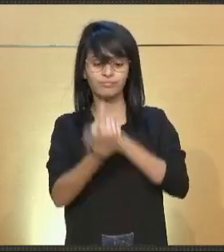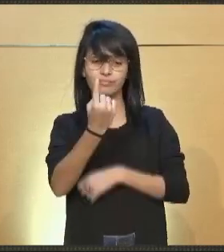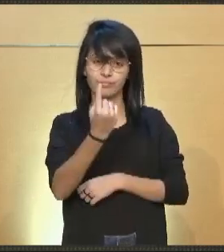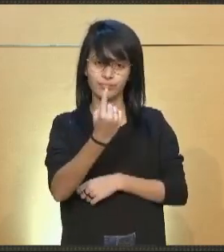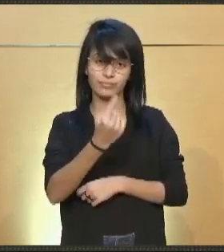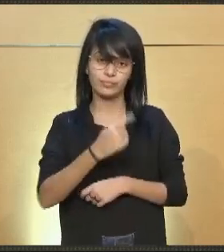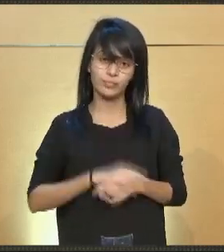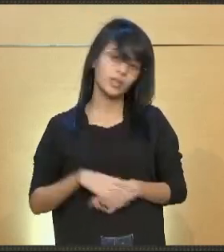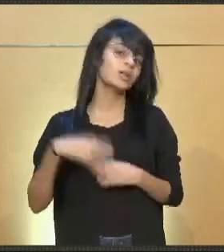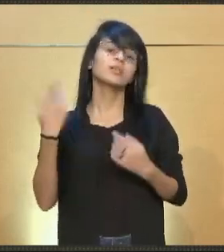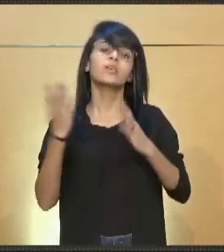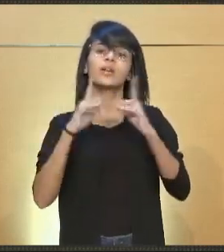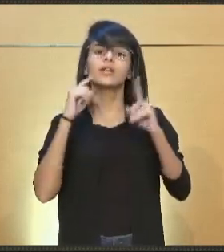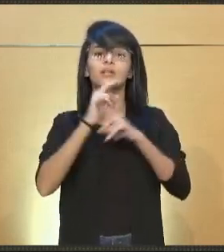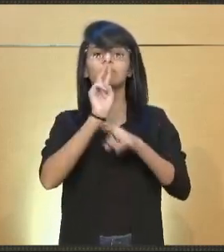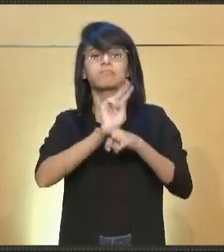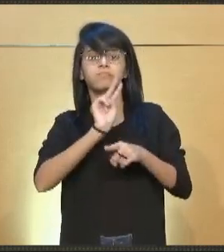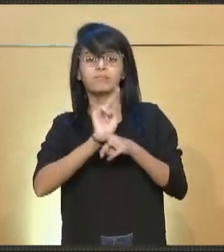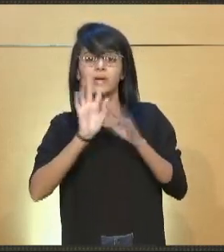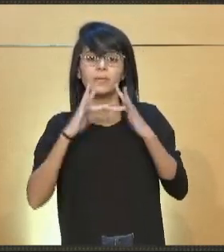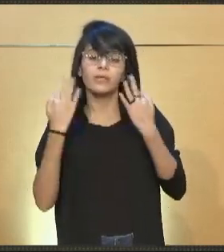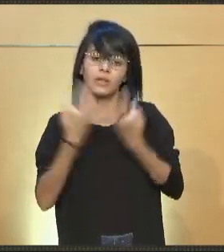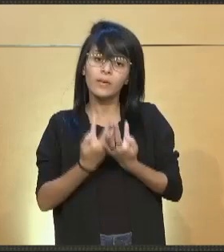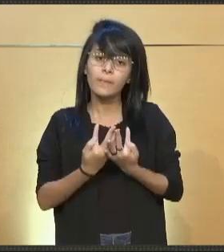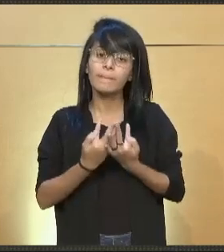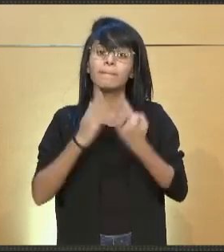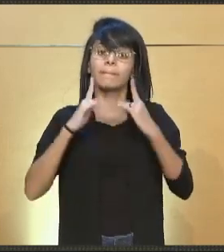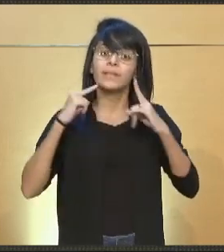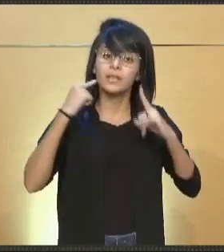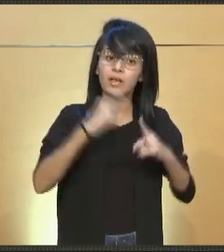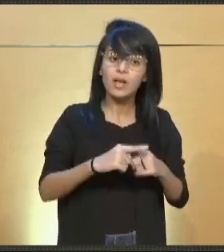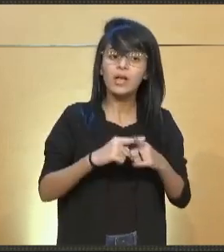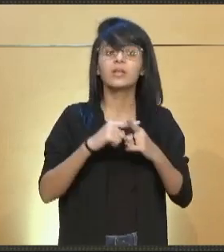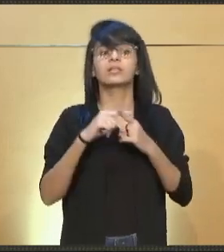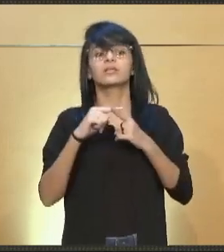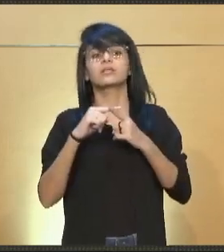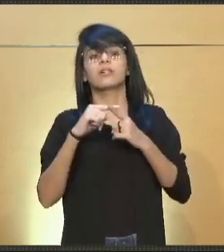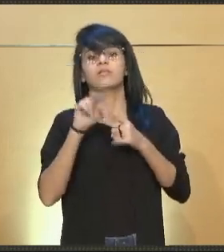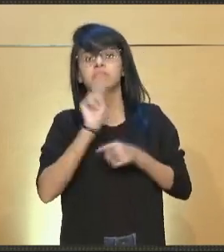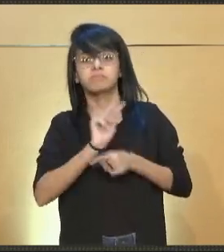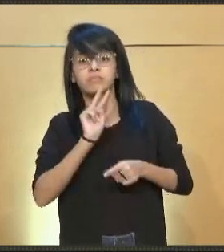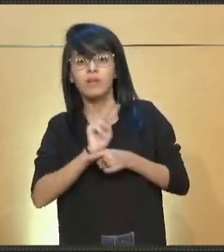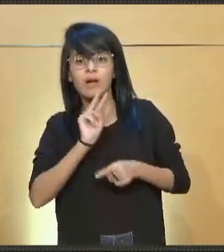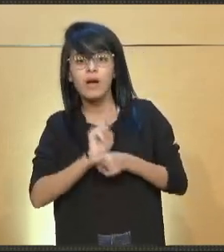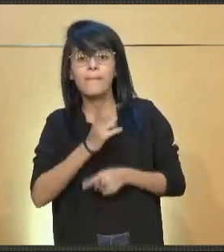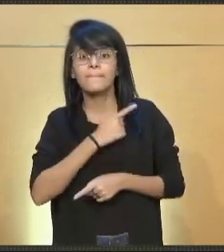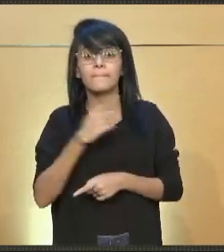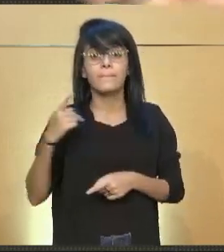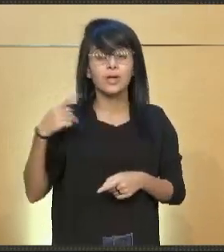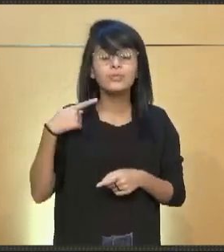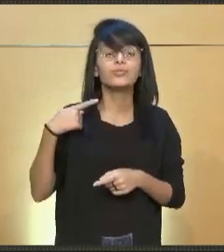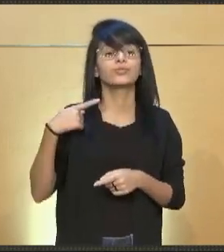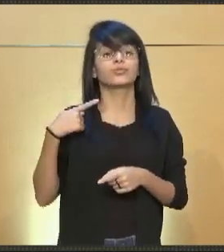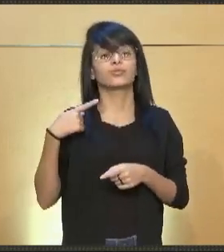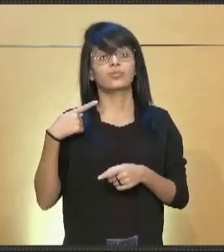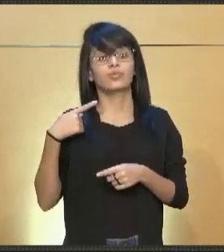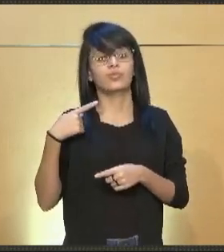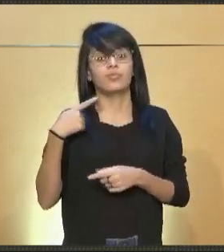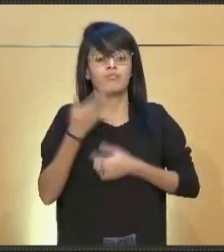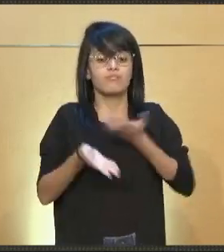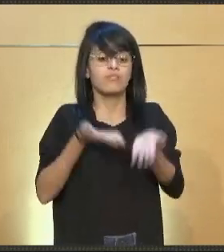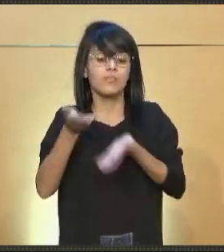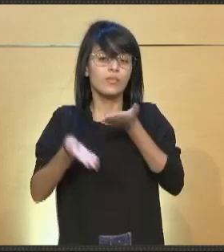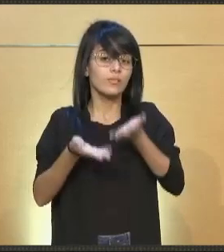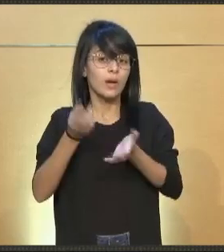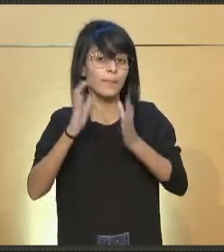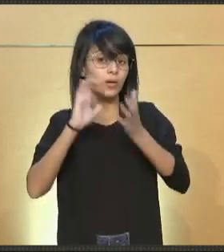ela preserva pelo casamento. A igreja, o atendimento pastoral, o cuidado da igreja é para a preservação dos casamentos.